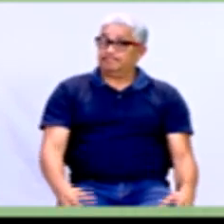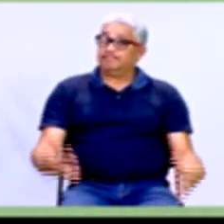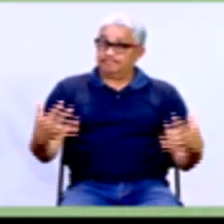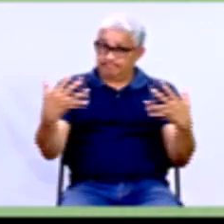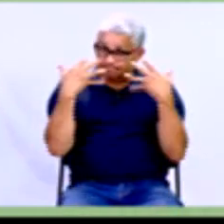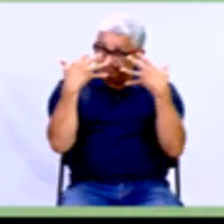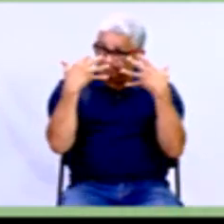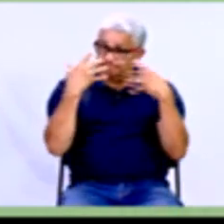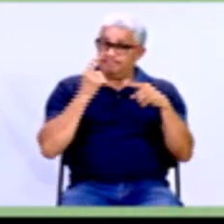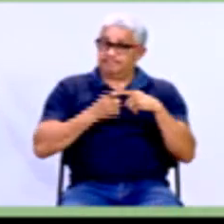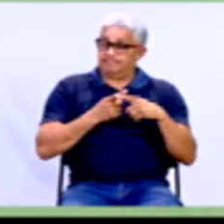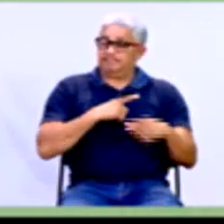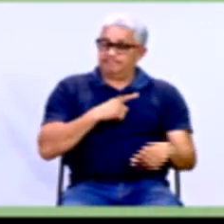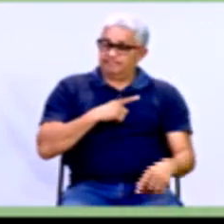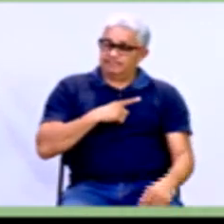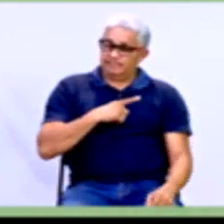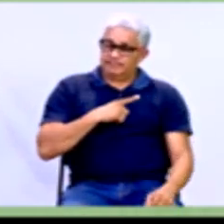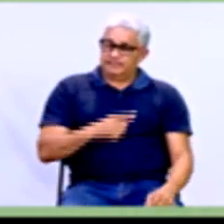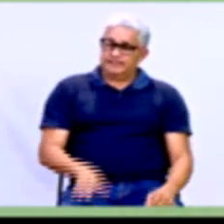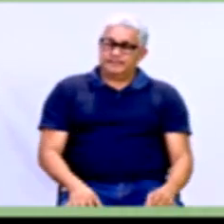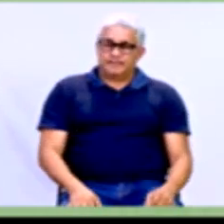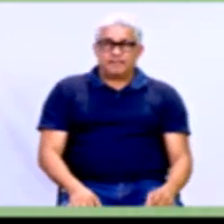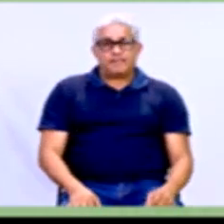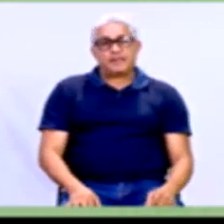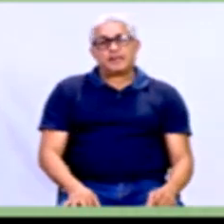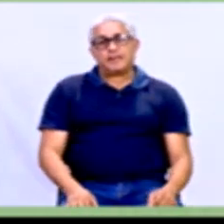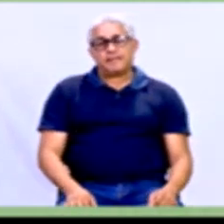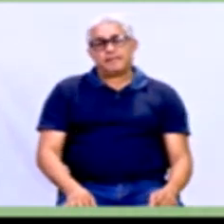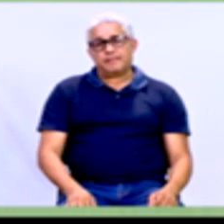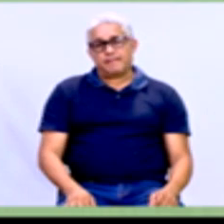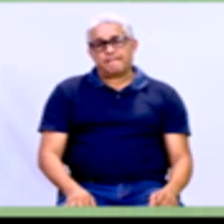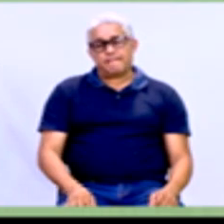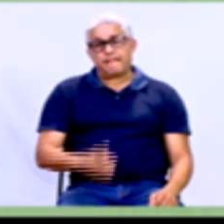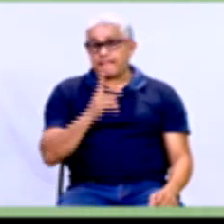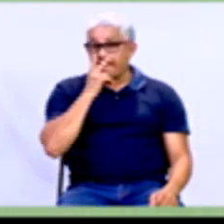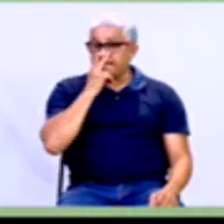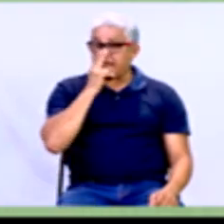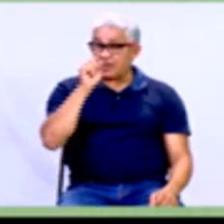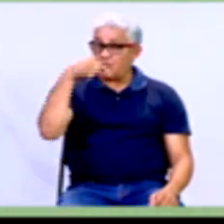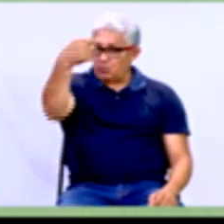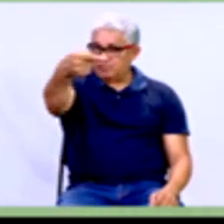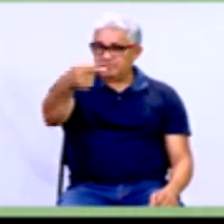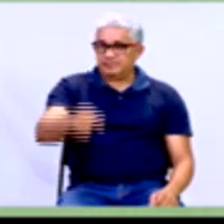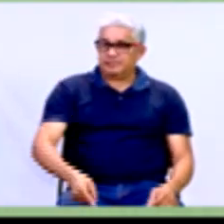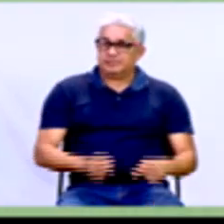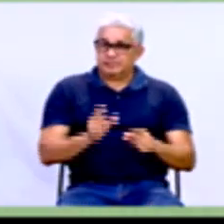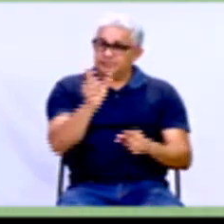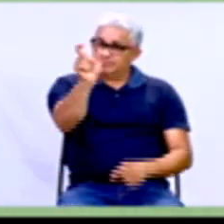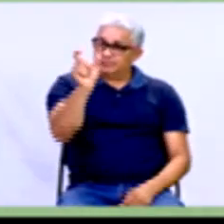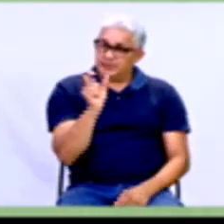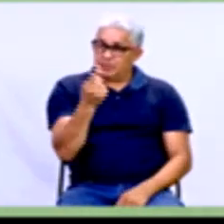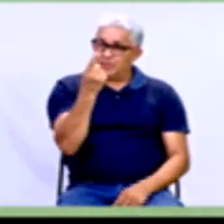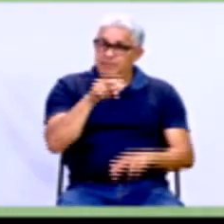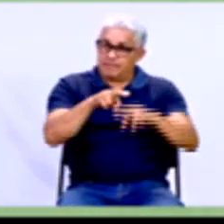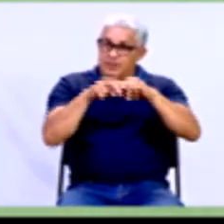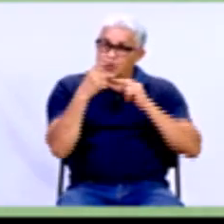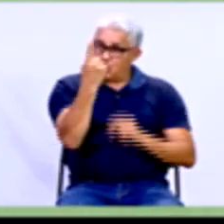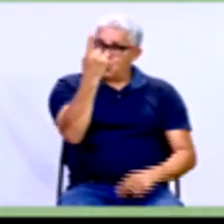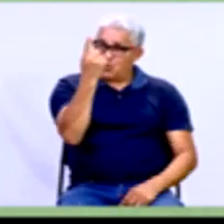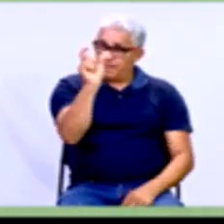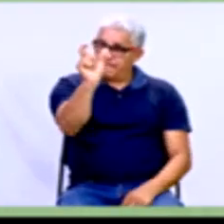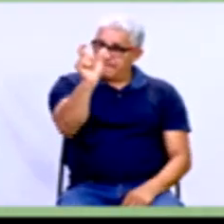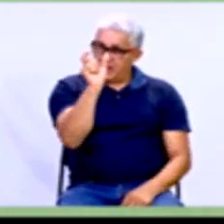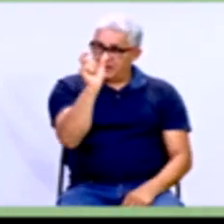ela tem um pouco, parecida com a próxima, só que por causa de uma palavra aqui a gente vai ter que mudar a questão,